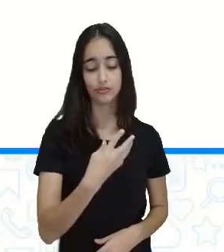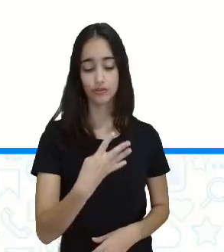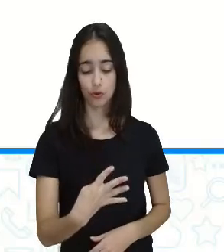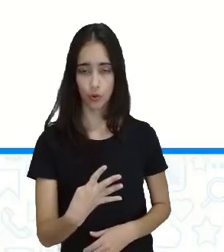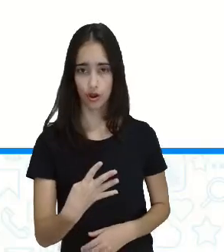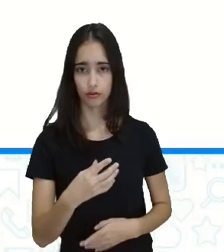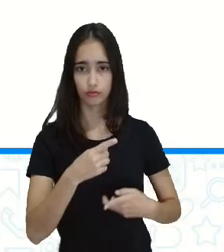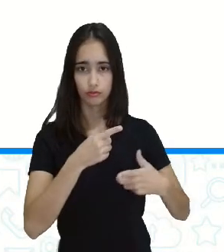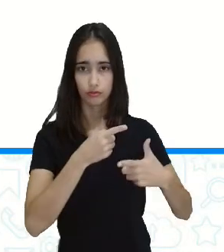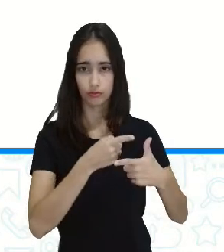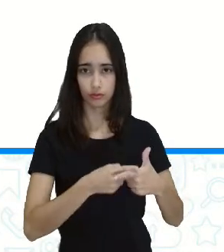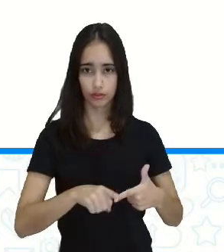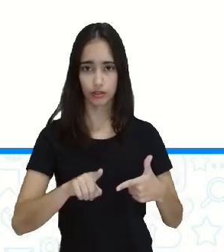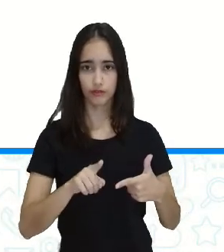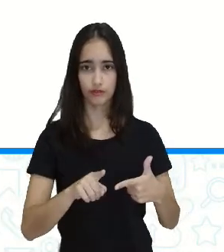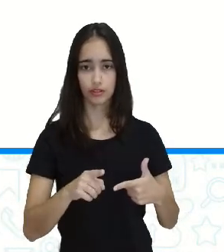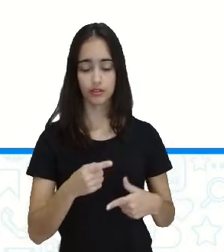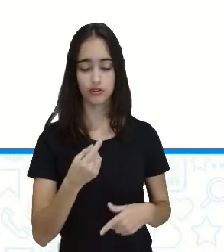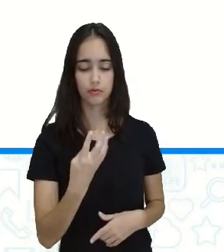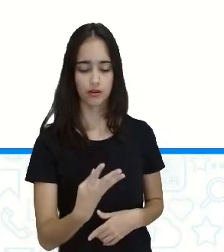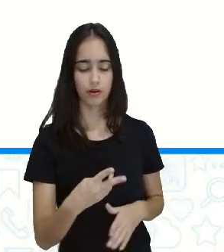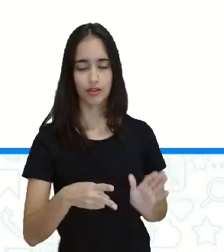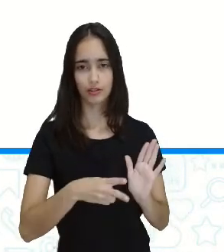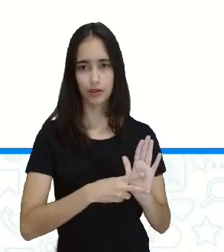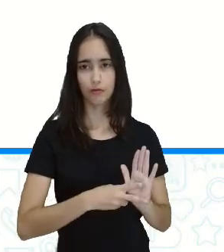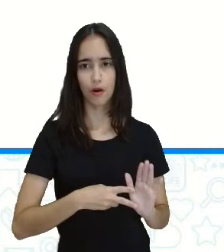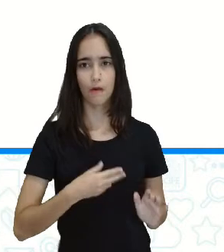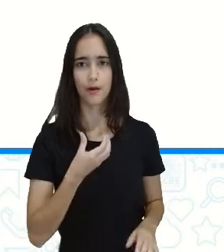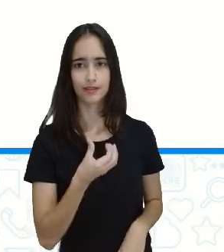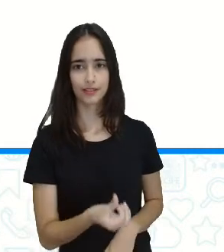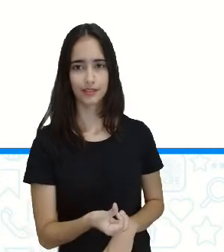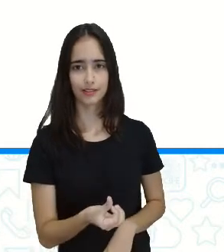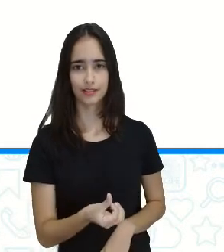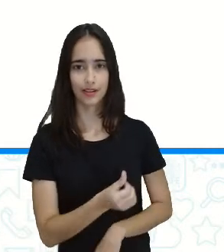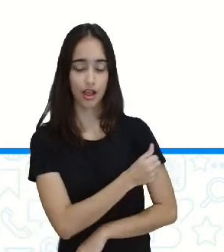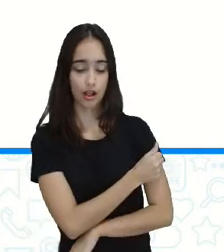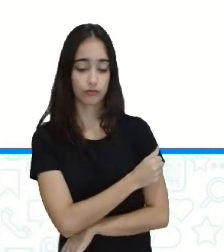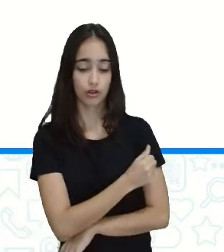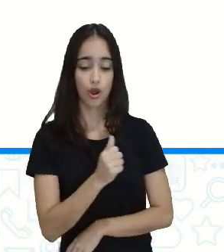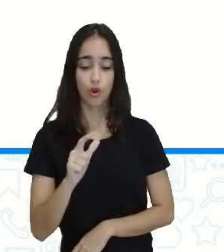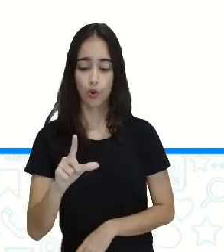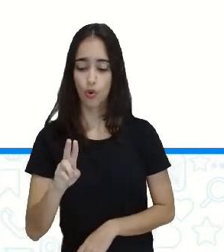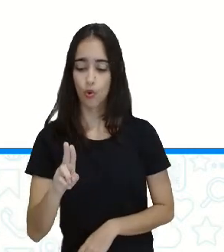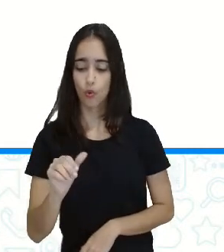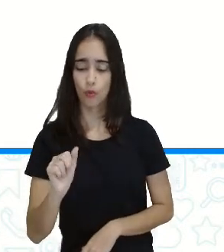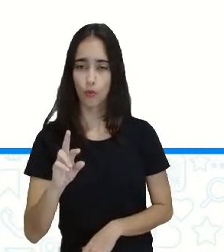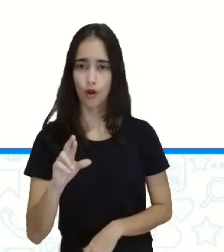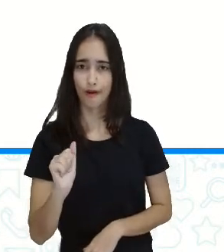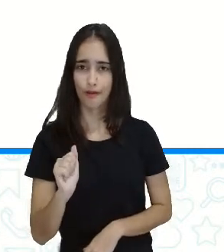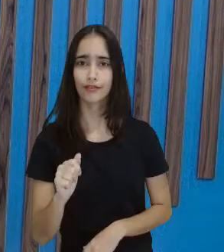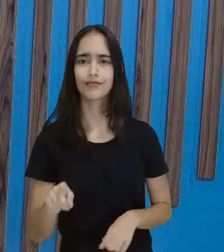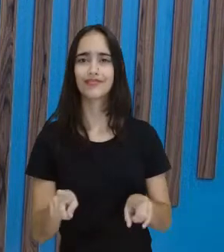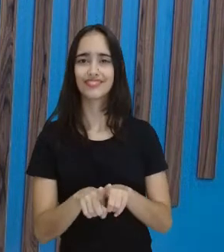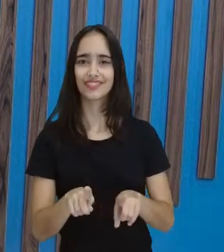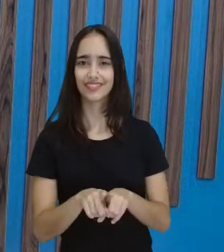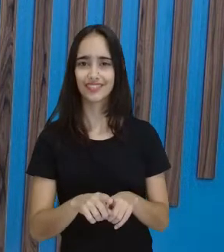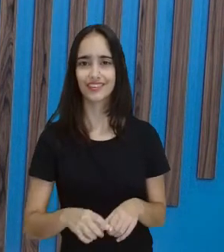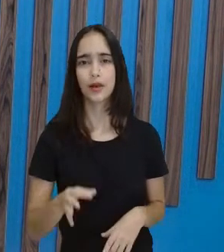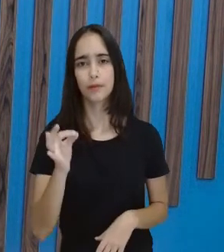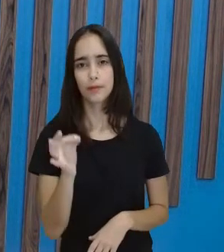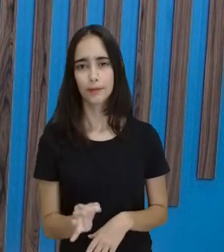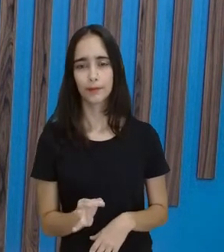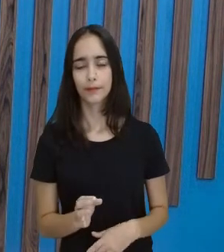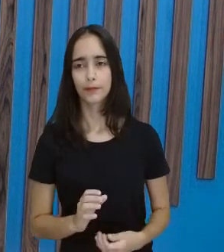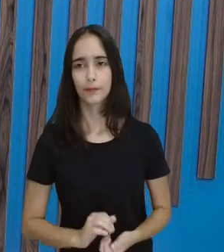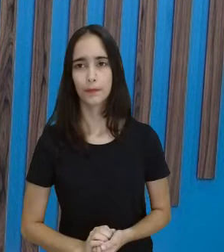acertou. Nuala muito bem. Também, viu? E Nuala também. Maravilha. Vamos para mais um desafio. Observaram